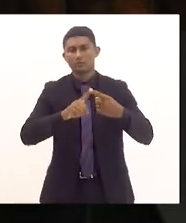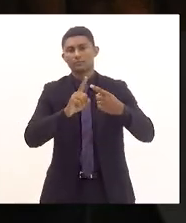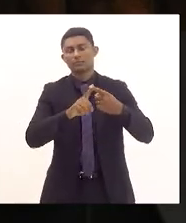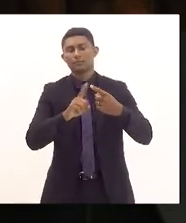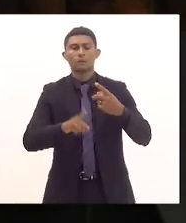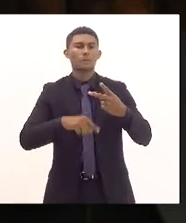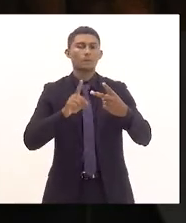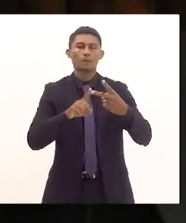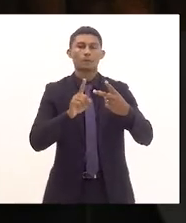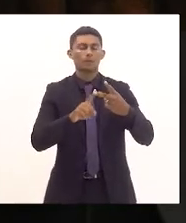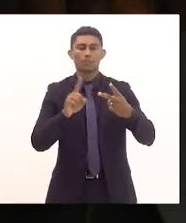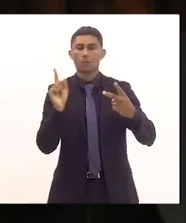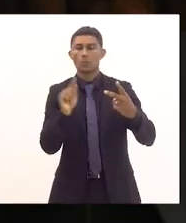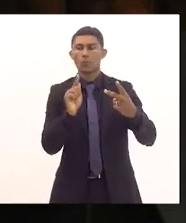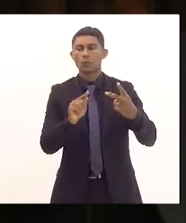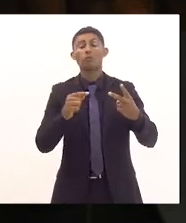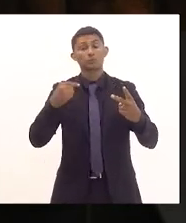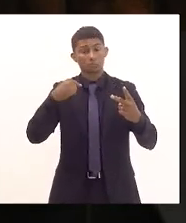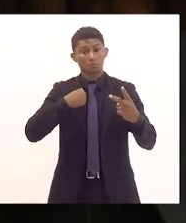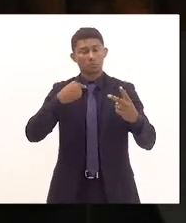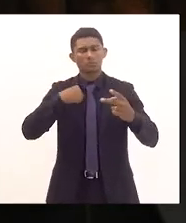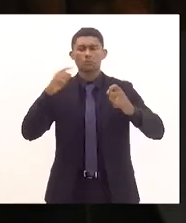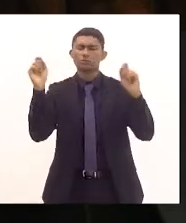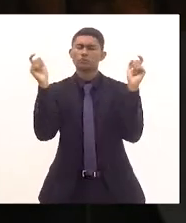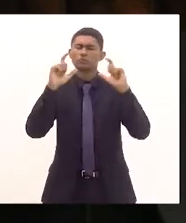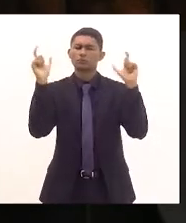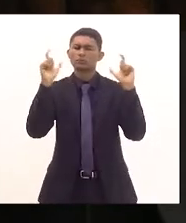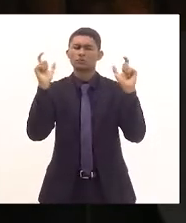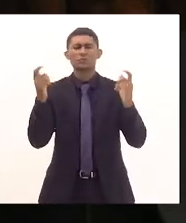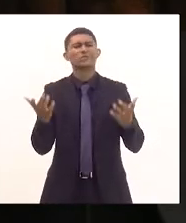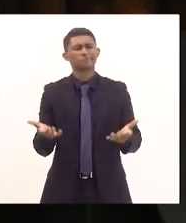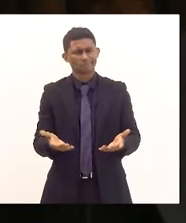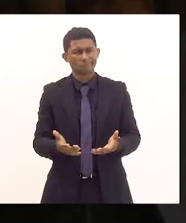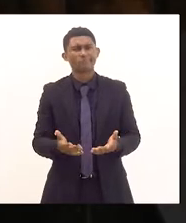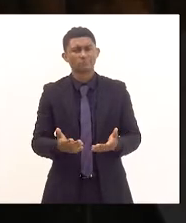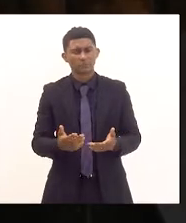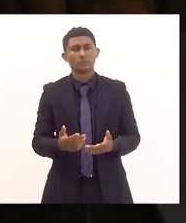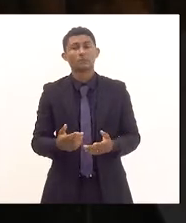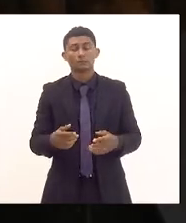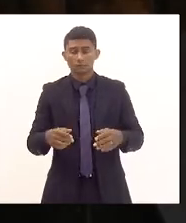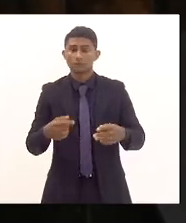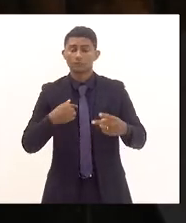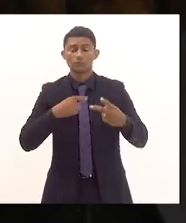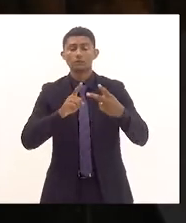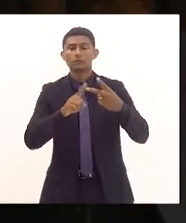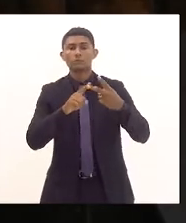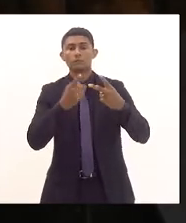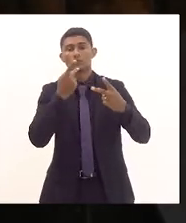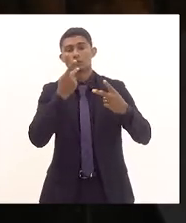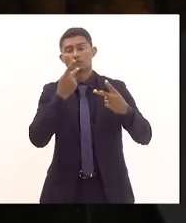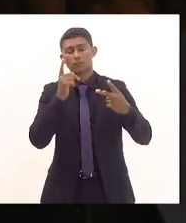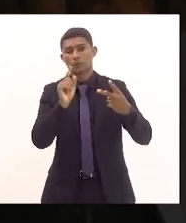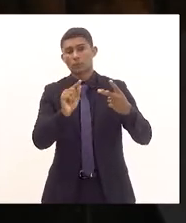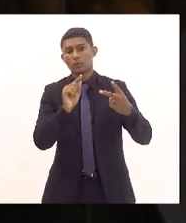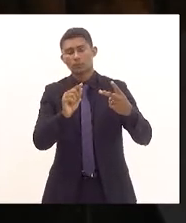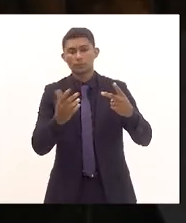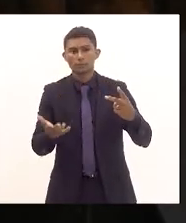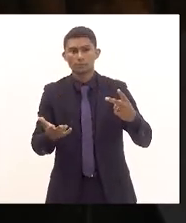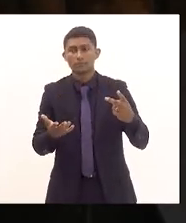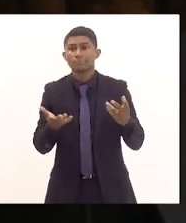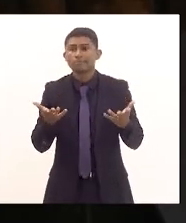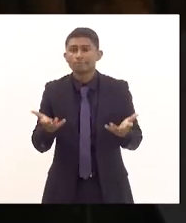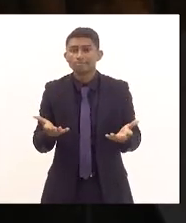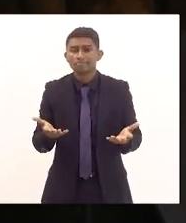outra questão que também tem chamado muita atenção e eu não poderia deixar de comentar Presidente o